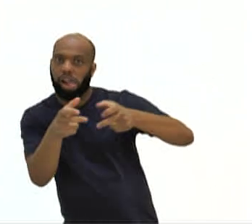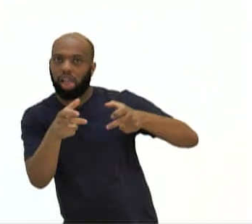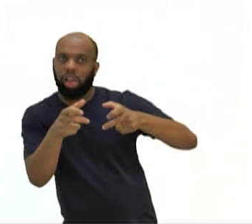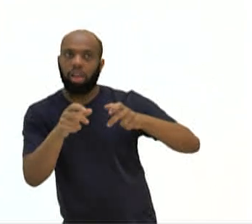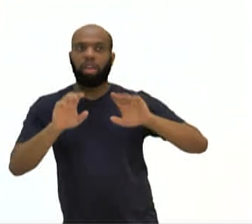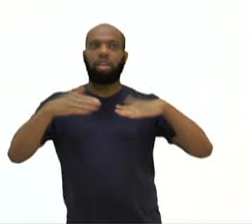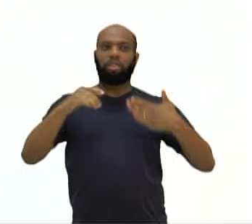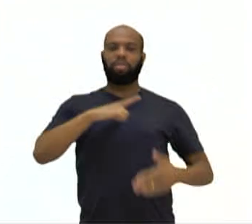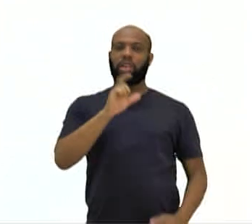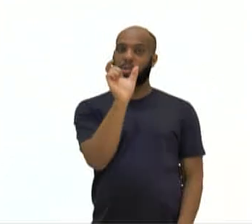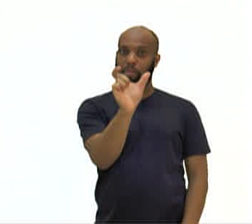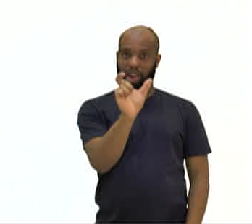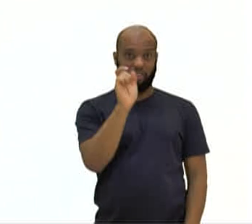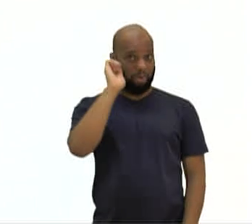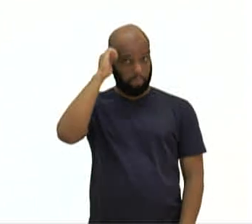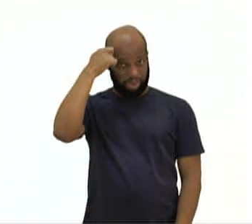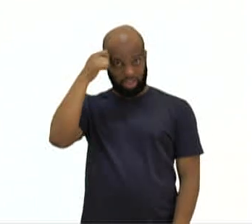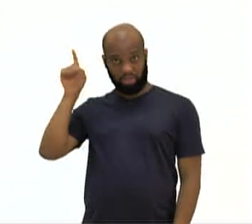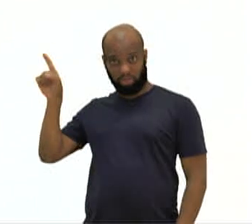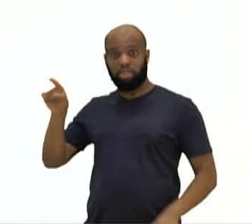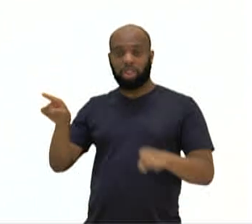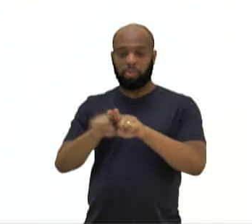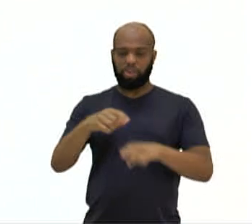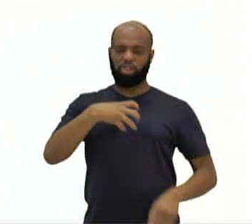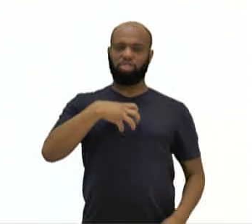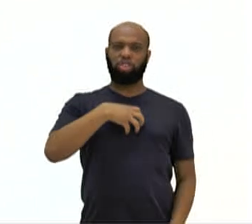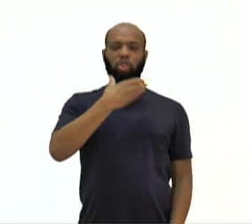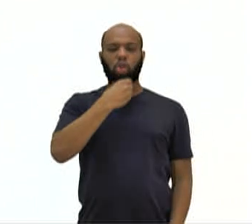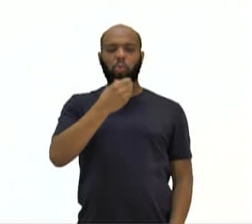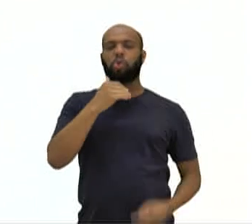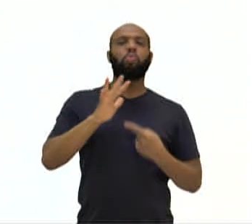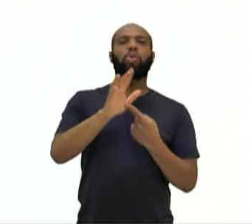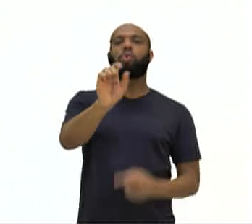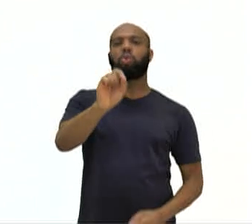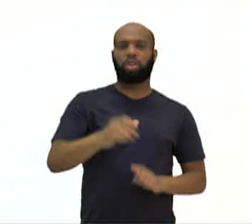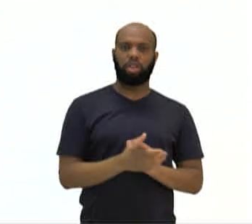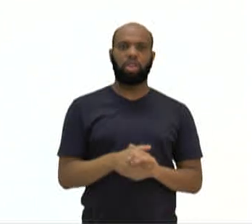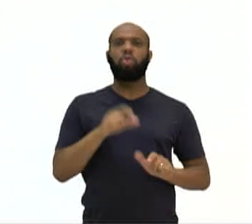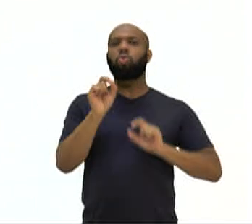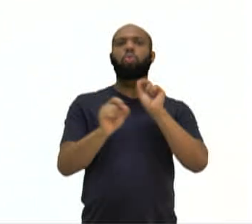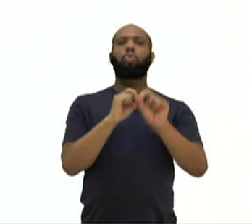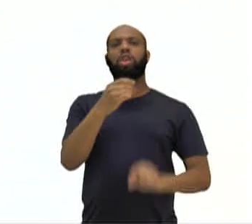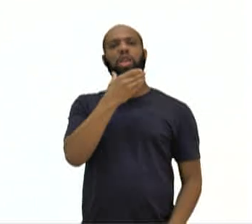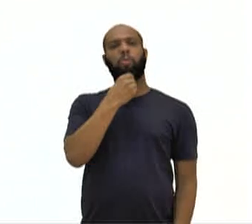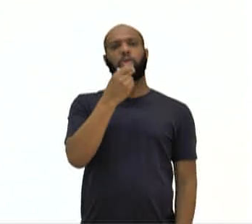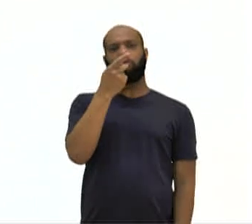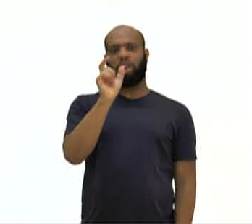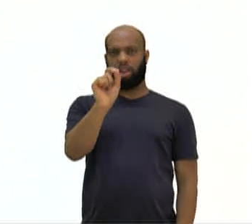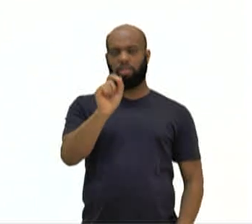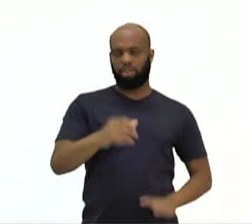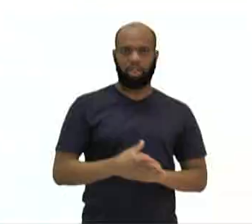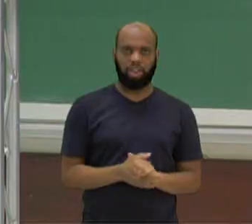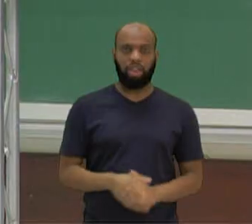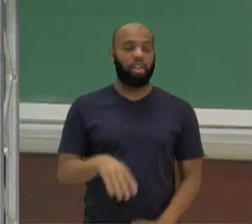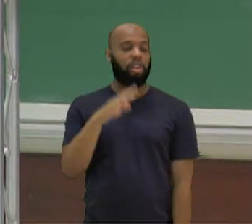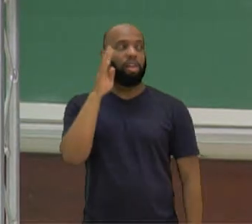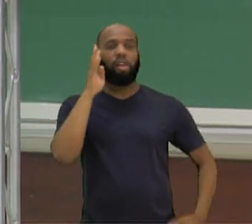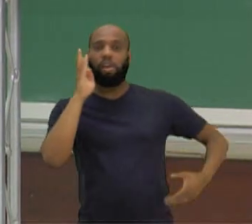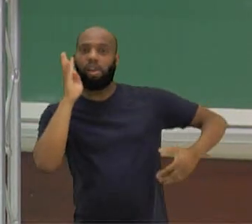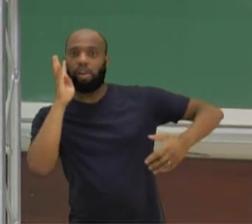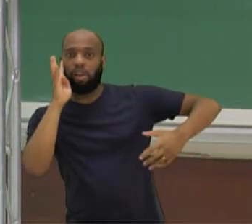em negrito e a ação do menino mostram que ele... Então, o que o menino disse ali, a expressão em negrito,